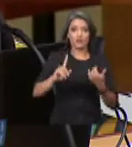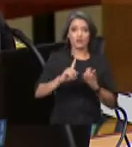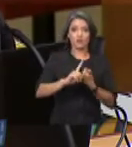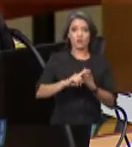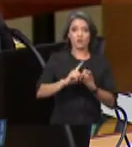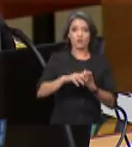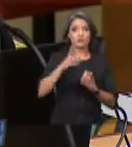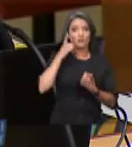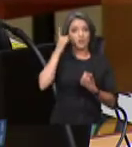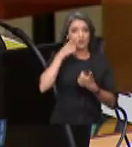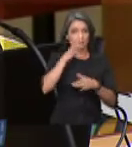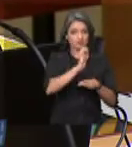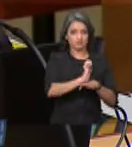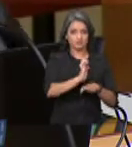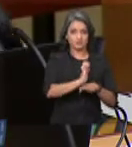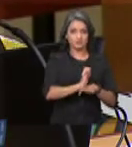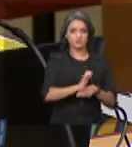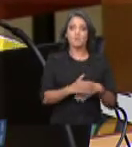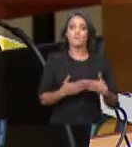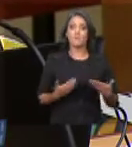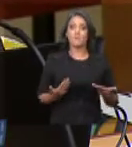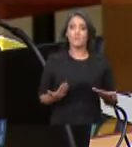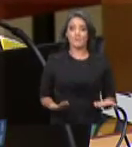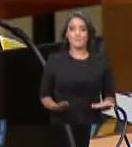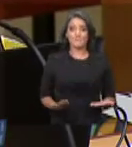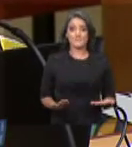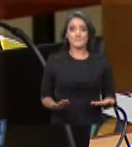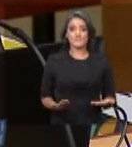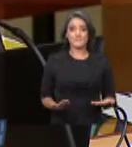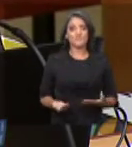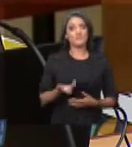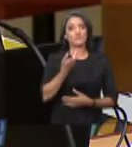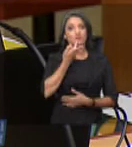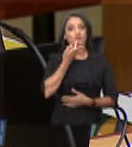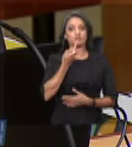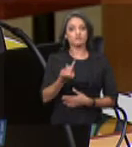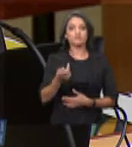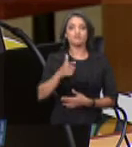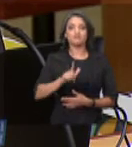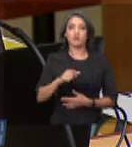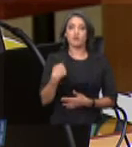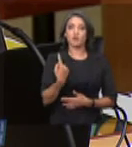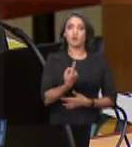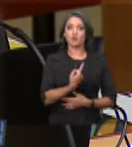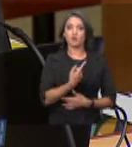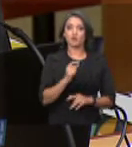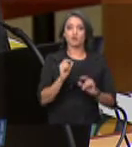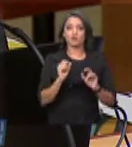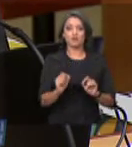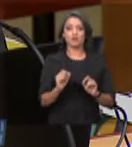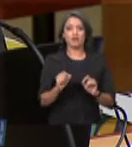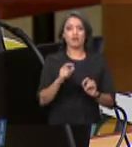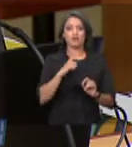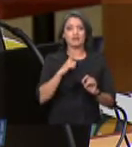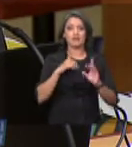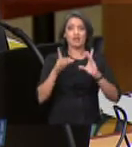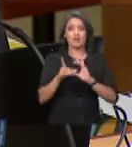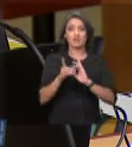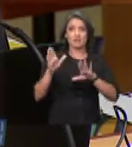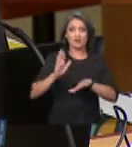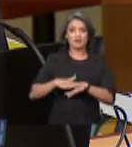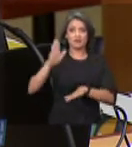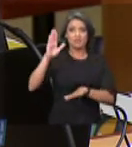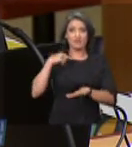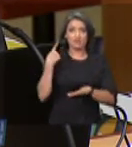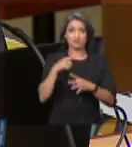deputados estaduais eu não me canso de repetir que somos uma das quatro maiores democracias